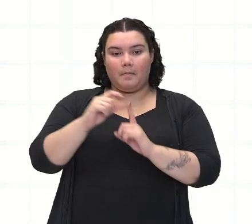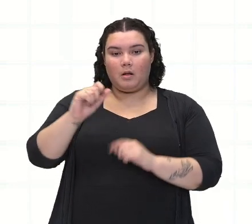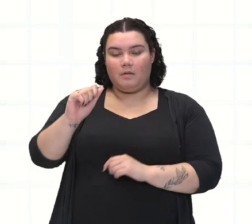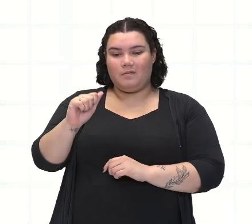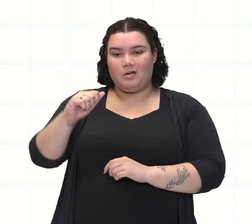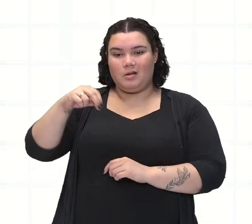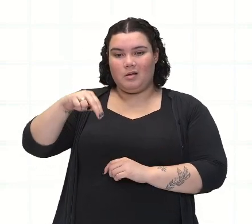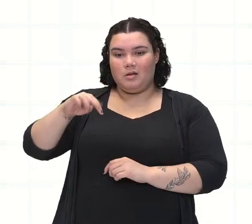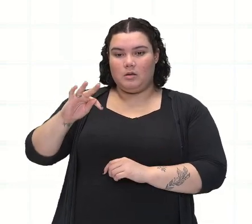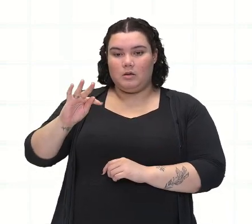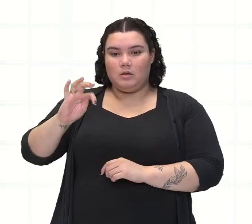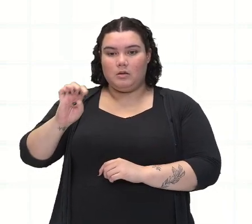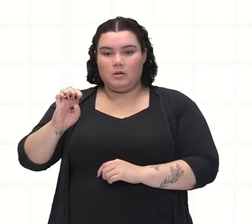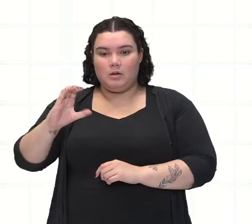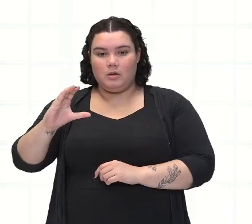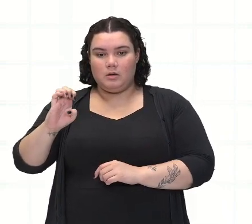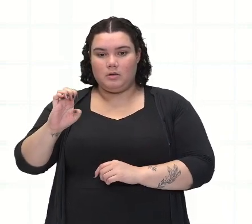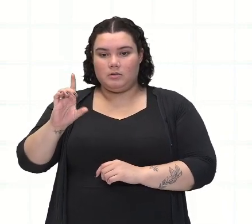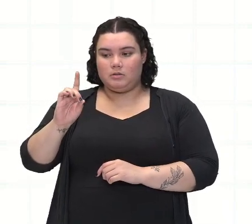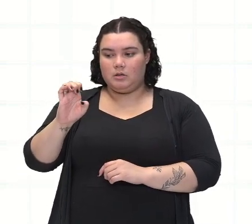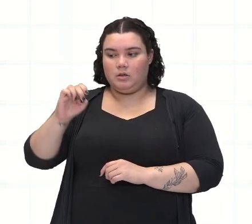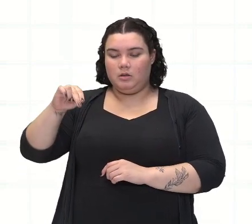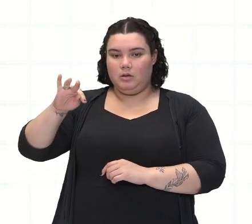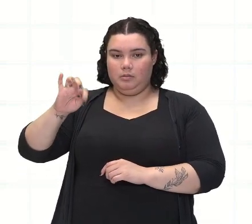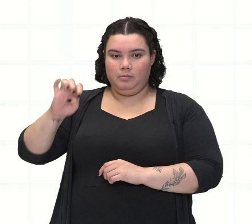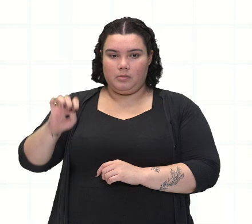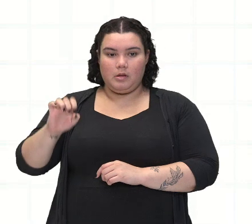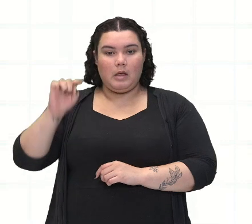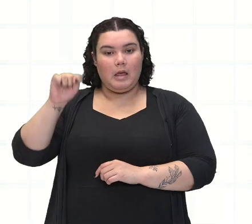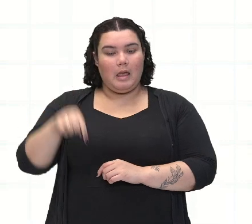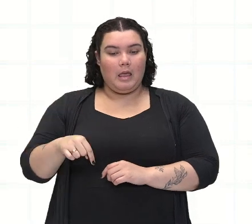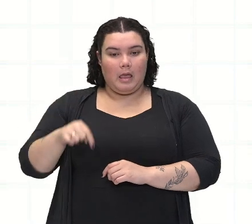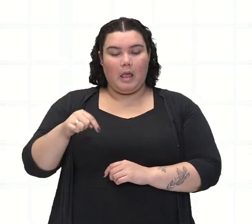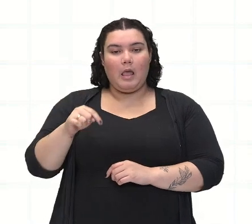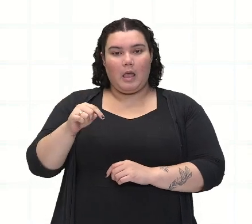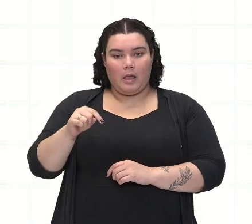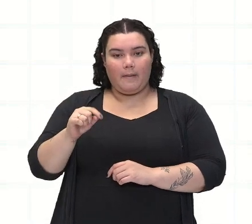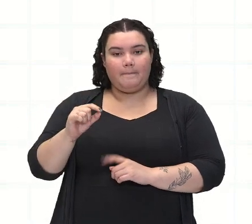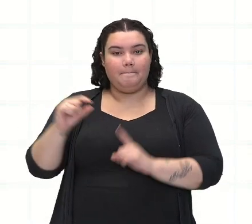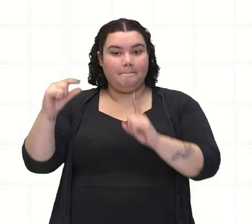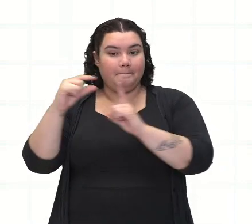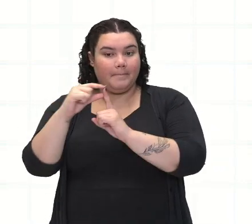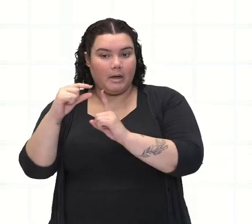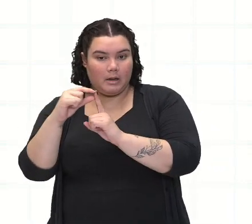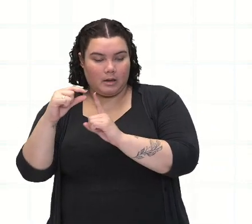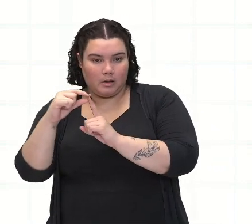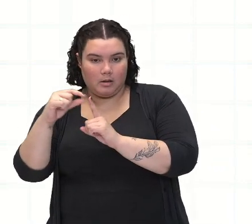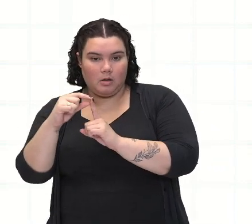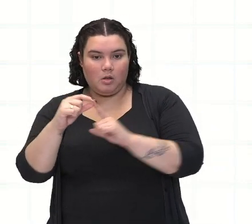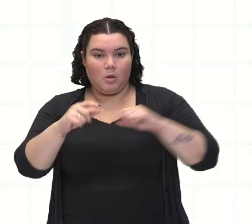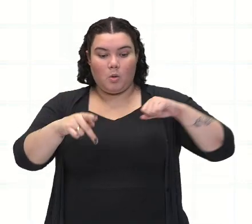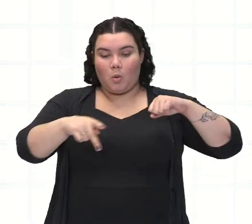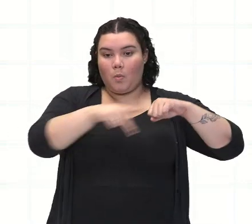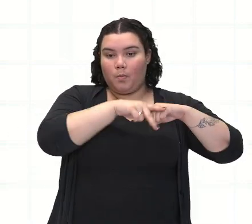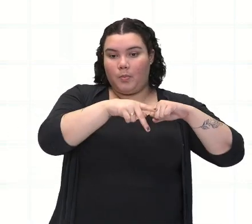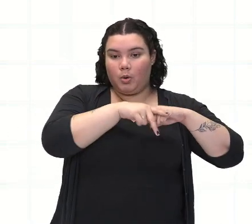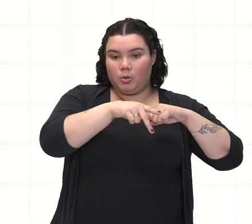antecedente é justamente a palavra, certo? Que o